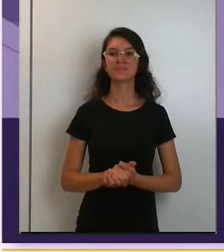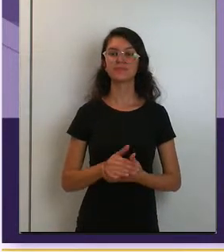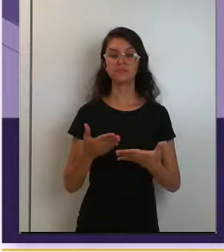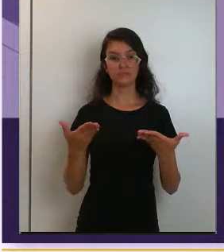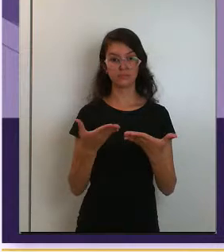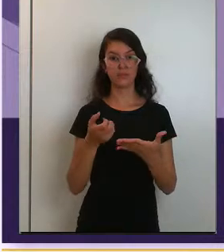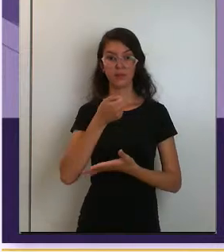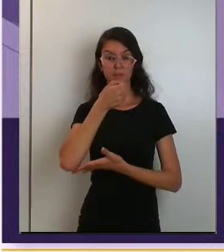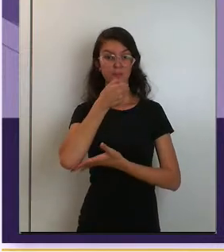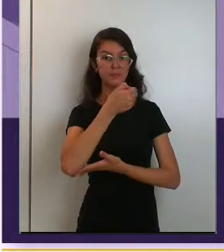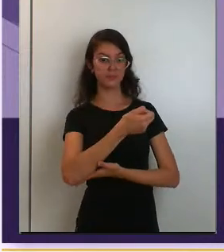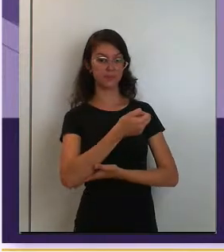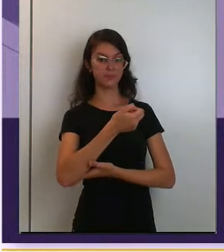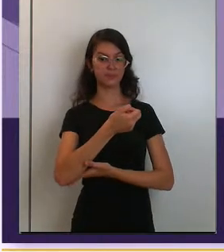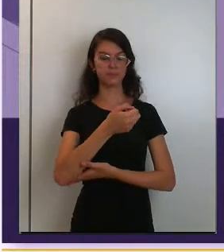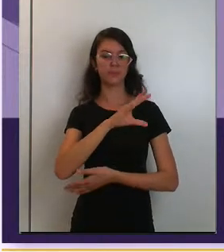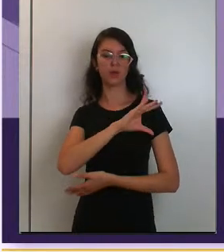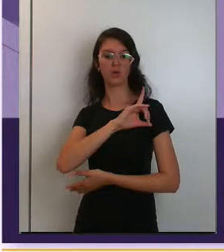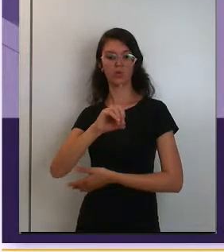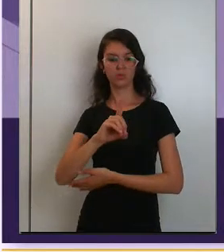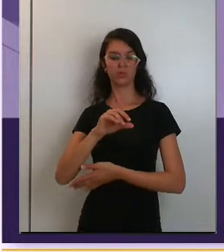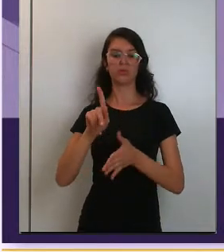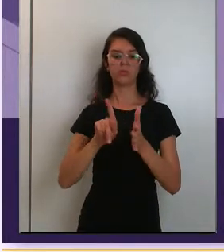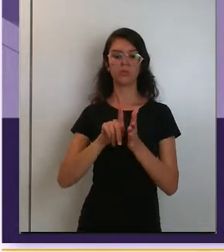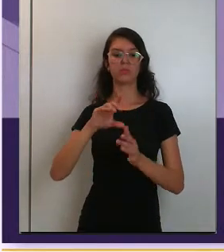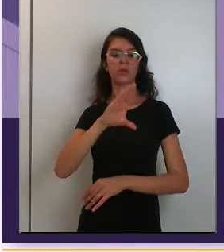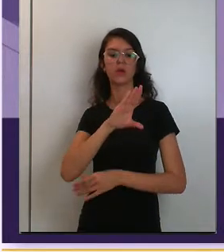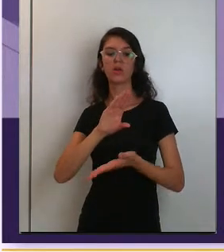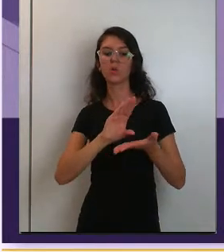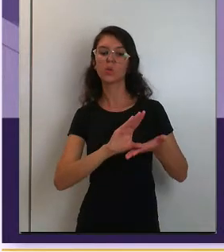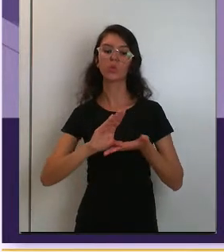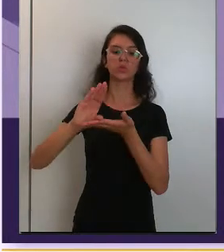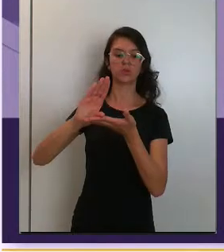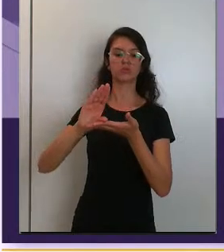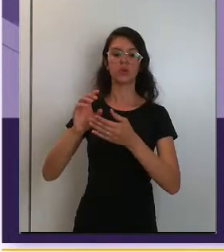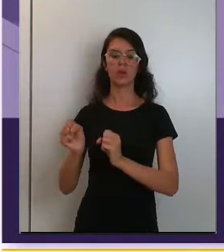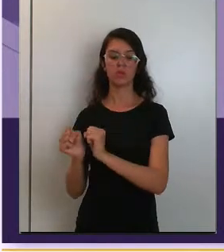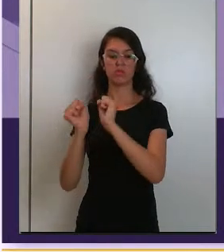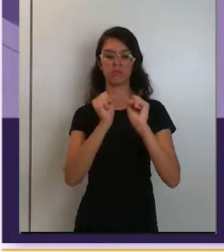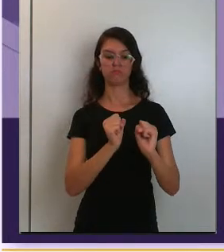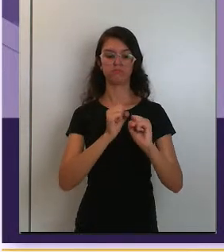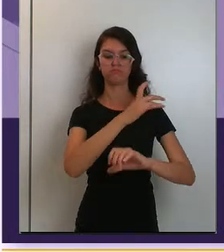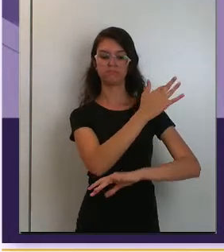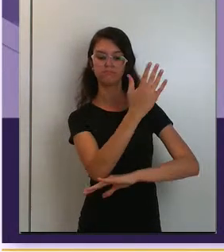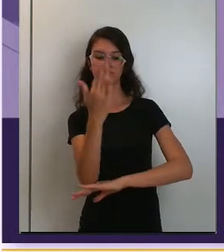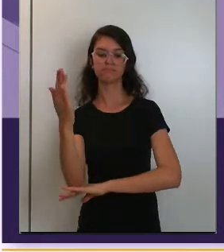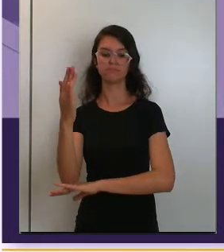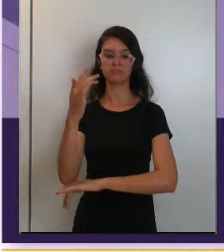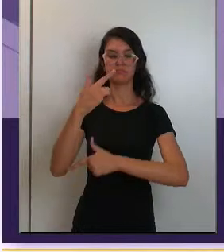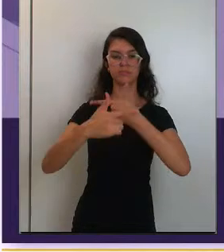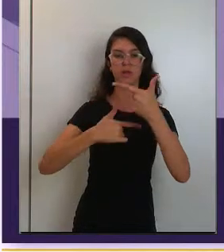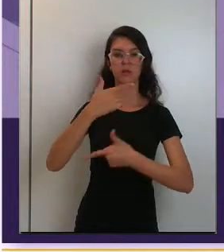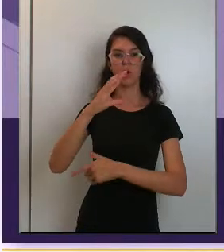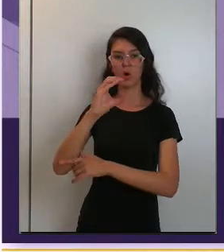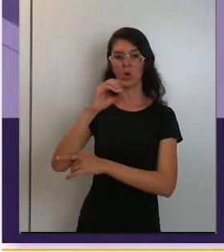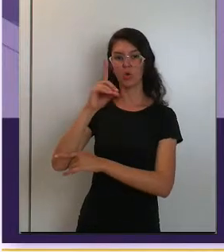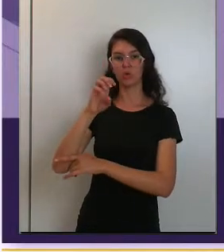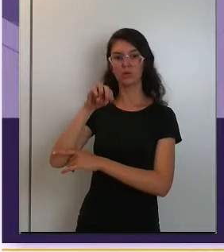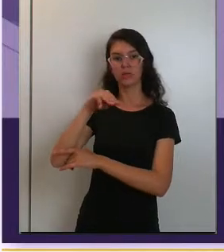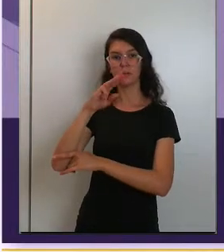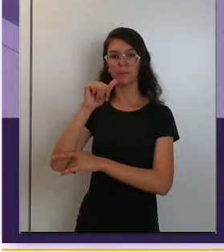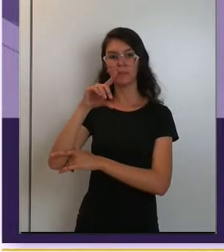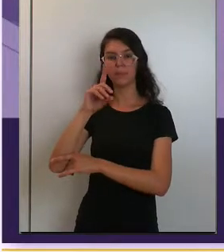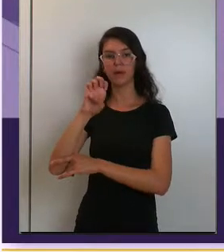Ouviremos agora a coordenadora da Coordenadoria Nacional de Defesa do Meio Ambiente de Trabalho, CODEMAT, a Procuradora